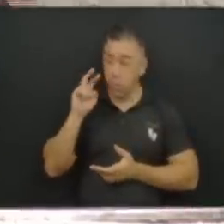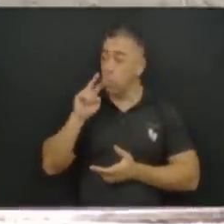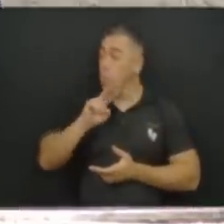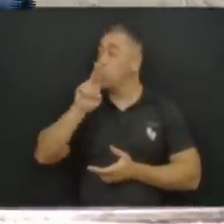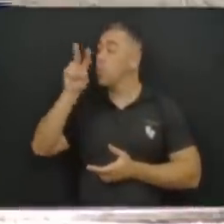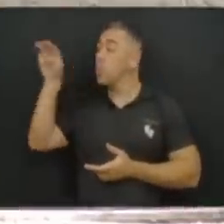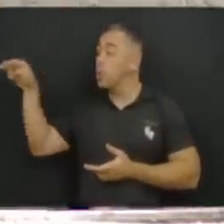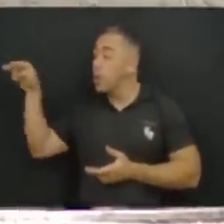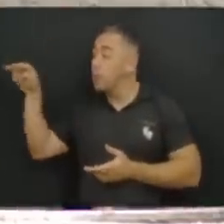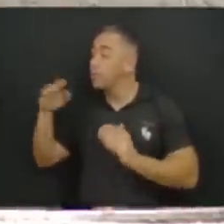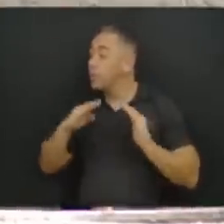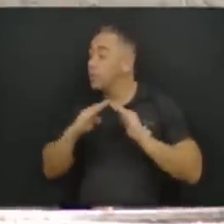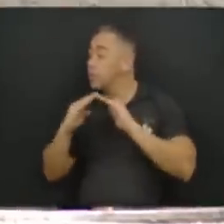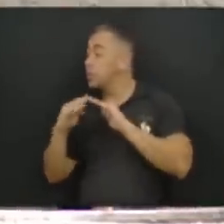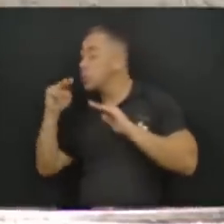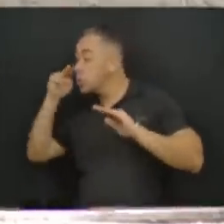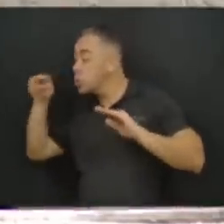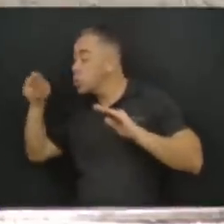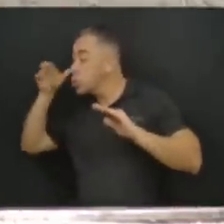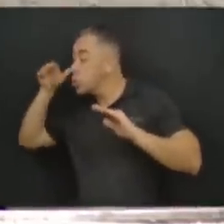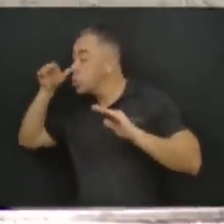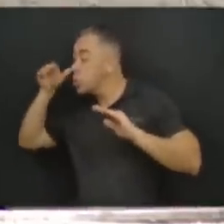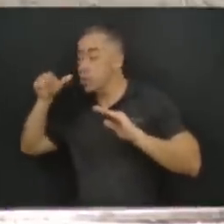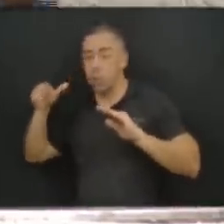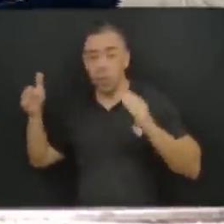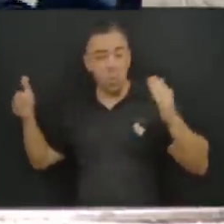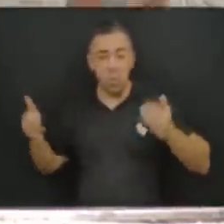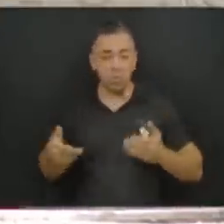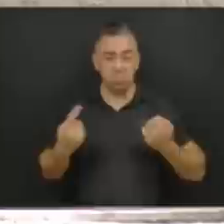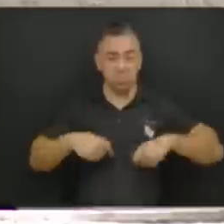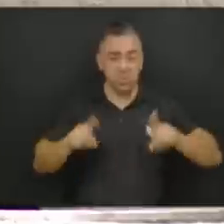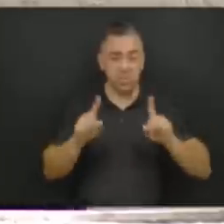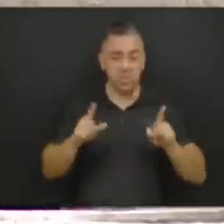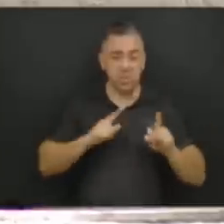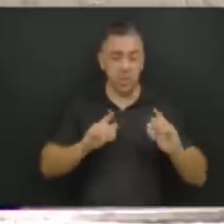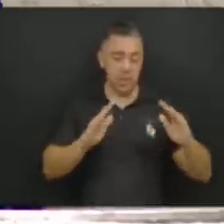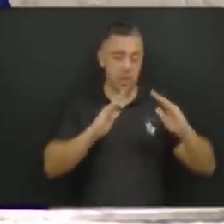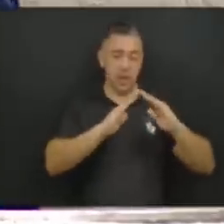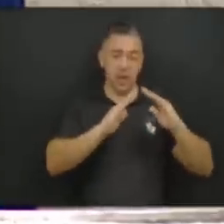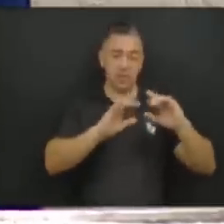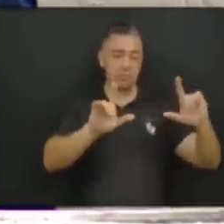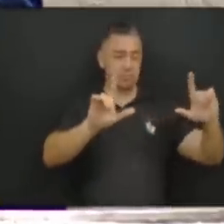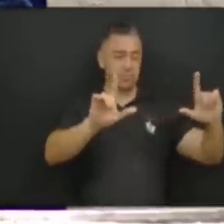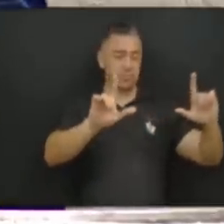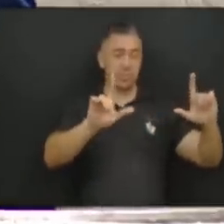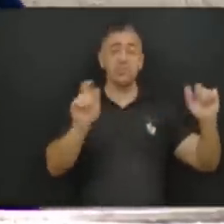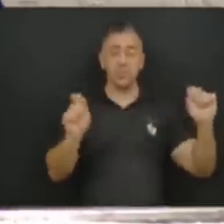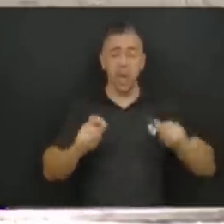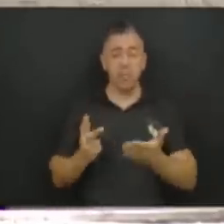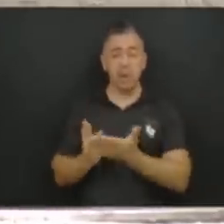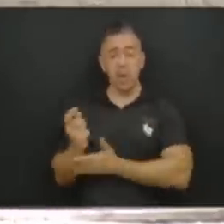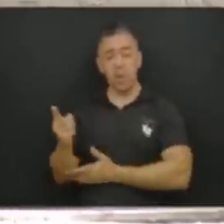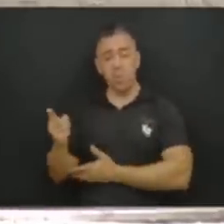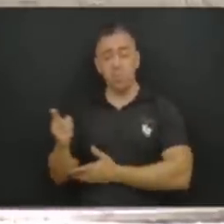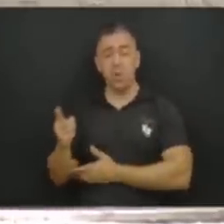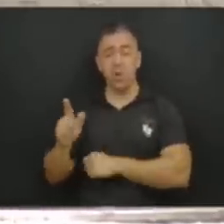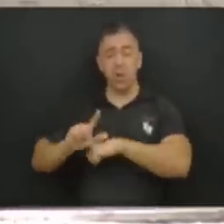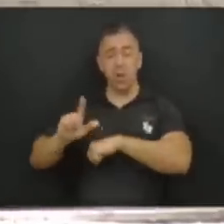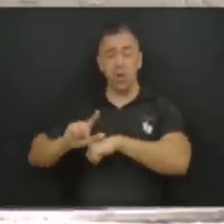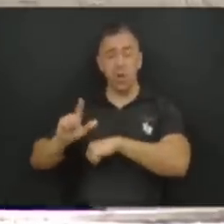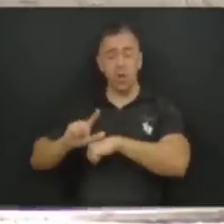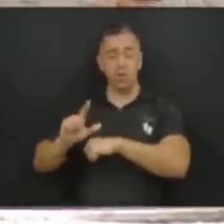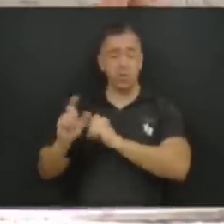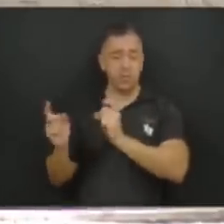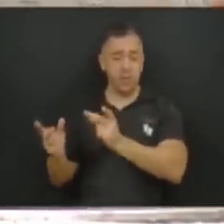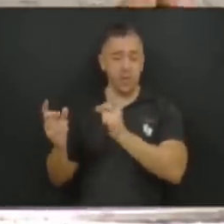apoiar o vizinho para poder assistir televisão dele aí hoje você compra nas Casas Bahia televisão em 60 vezes tem até com os olhos